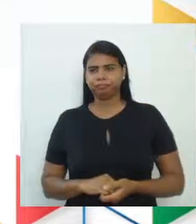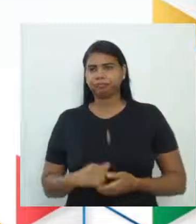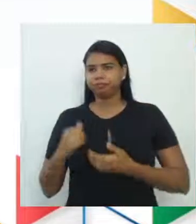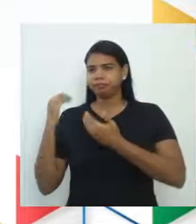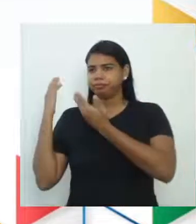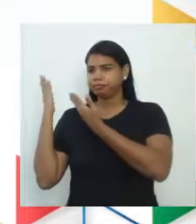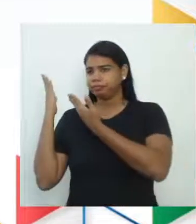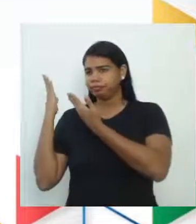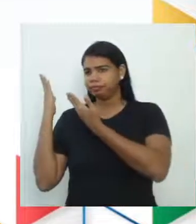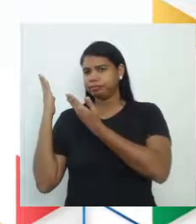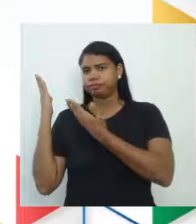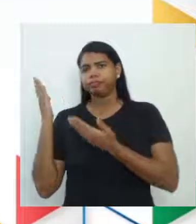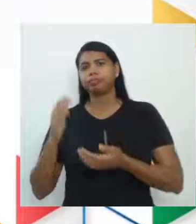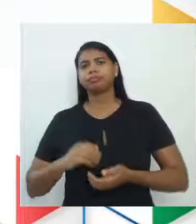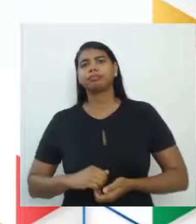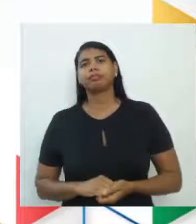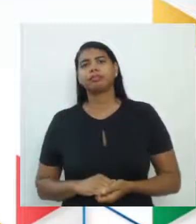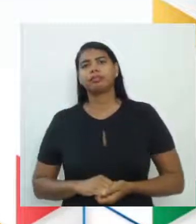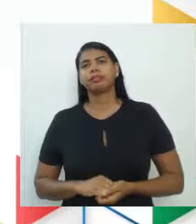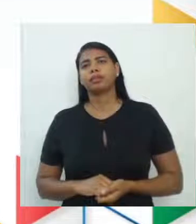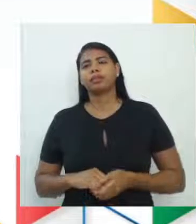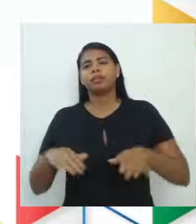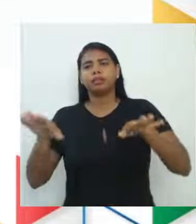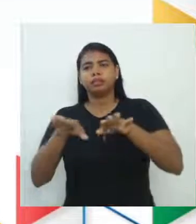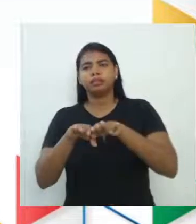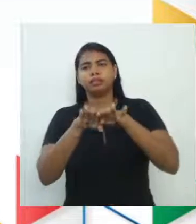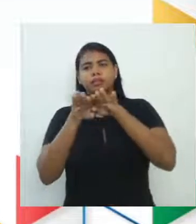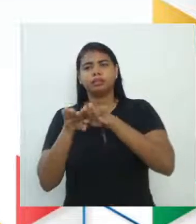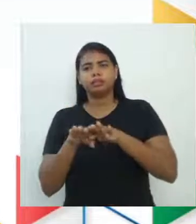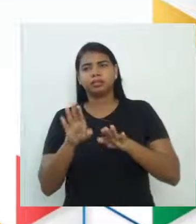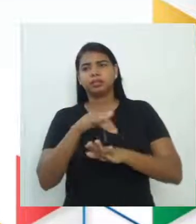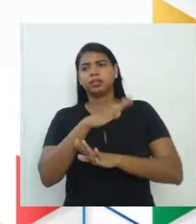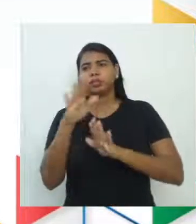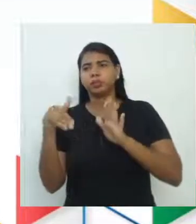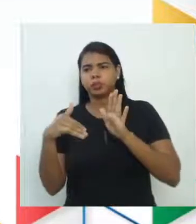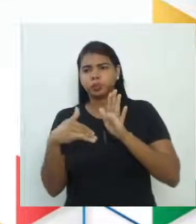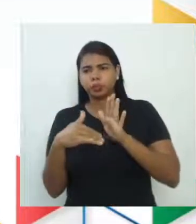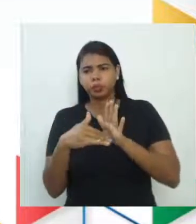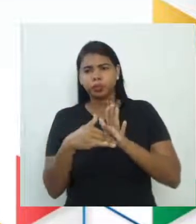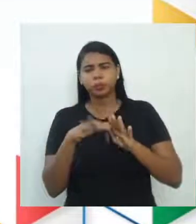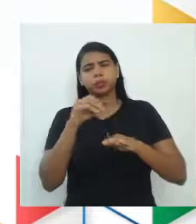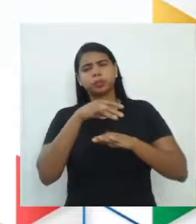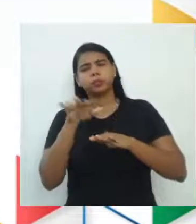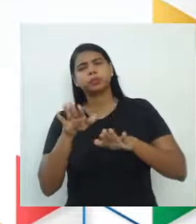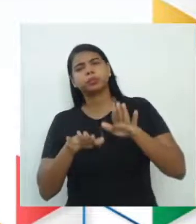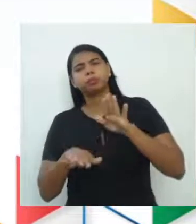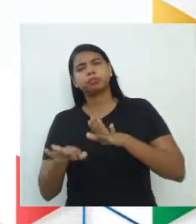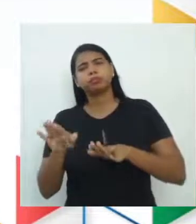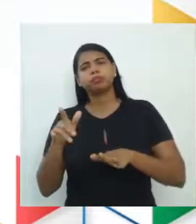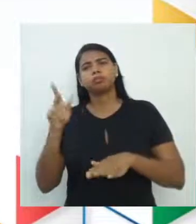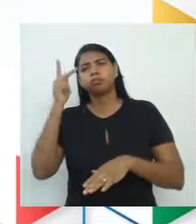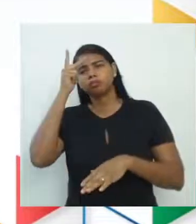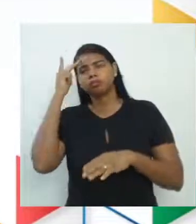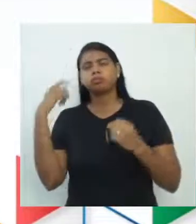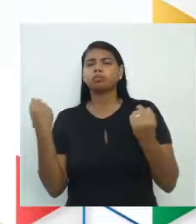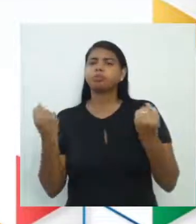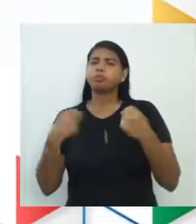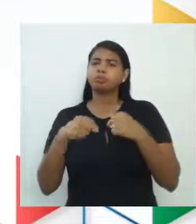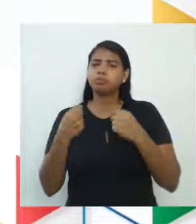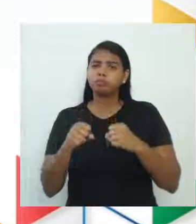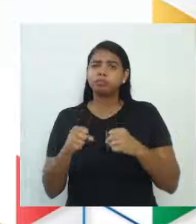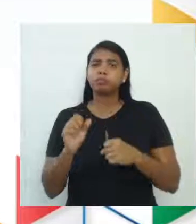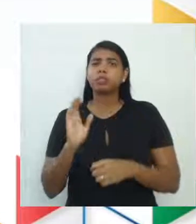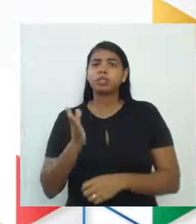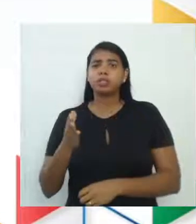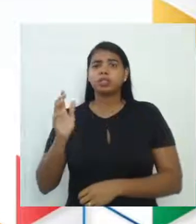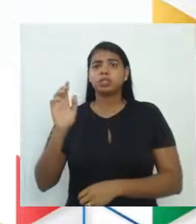igualdade? Enquanto a igualdade busca tratar todos da mesma forma, independentemente da sua necessidade, a